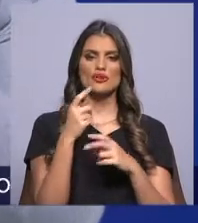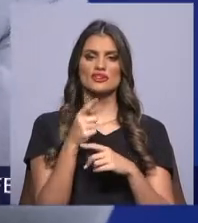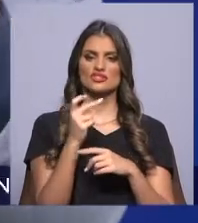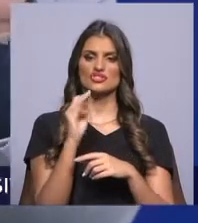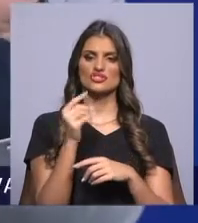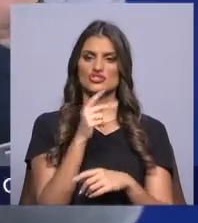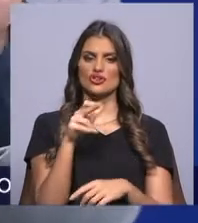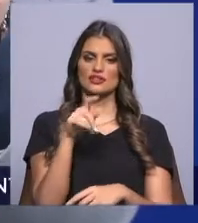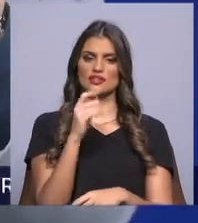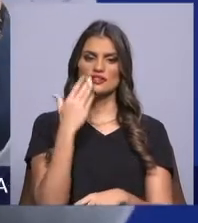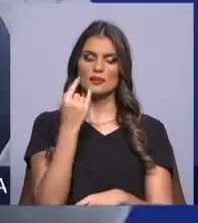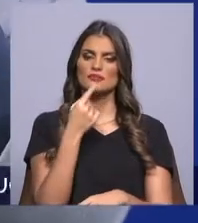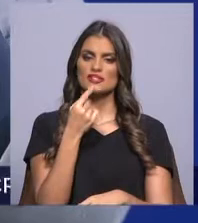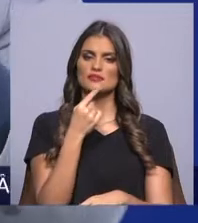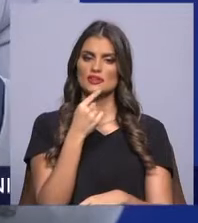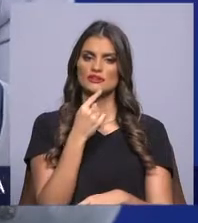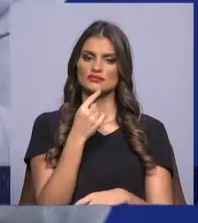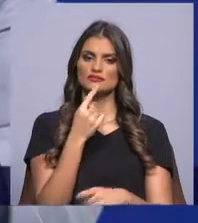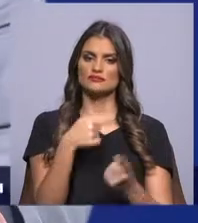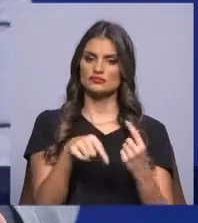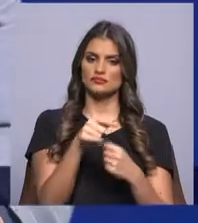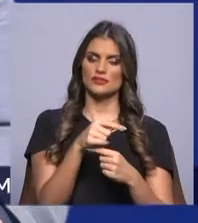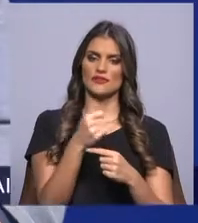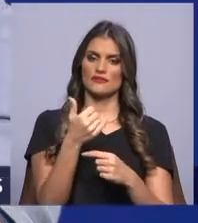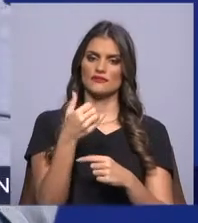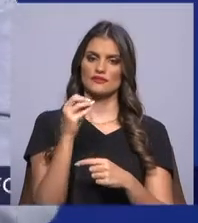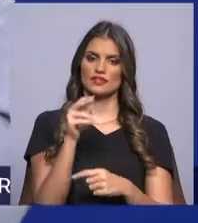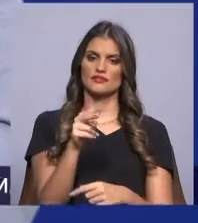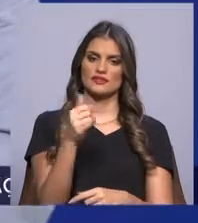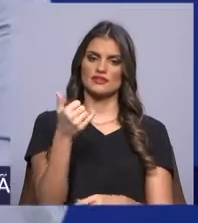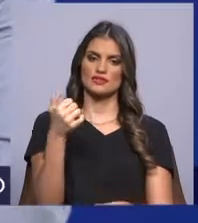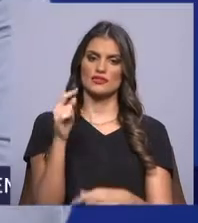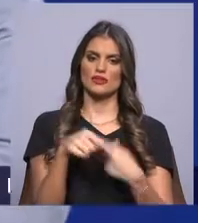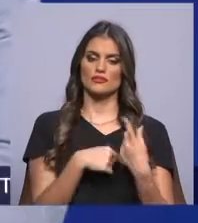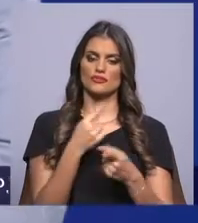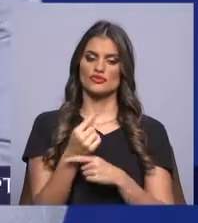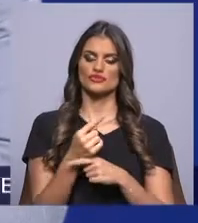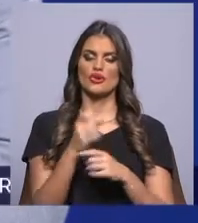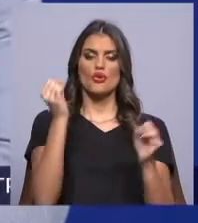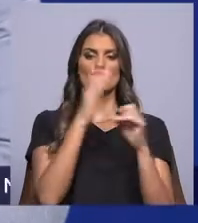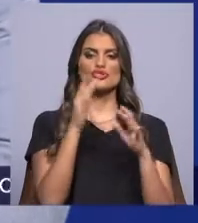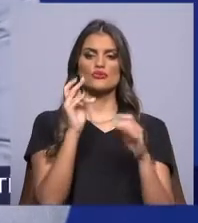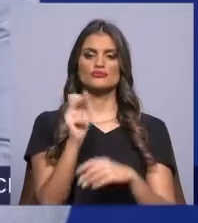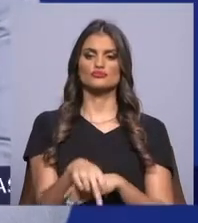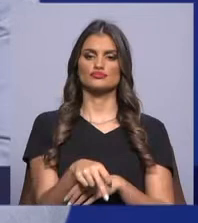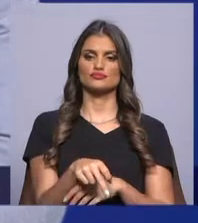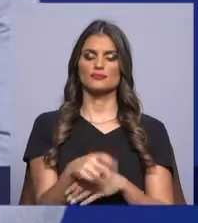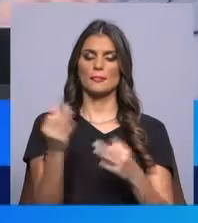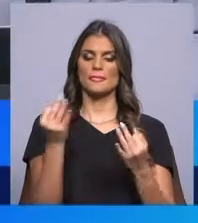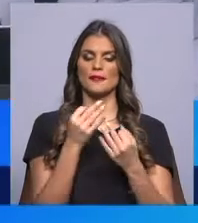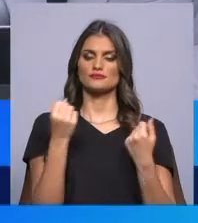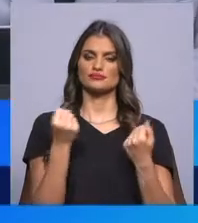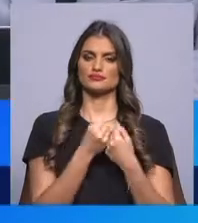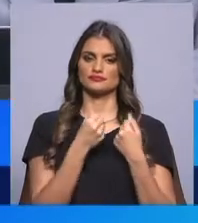asteroide e tentar perceber a sua órbita, às 20h25. Depois, então, chegou-se à conclusão que iria, de facto,